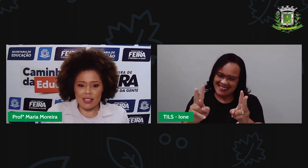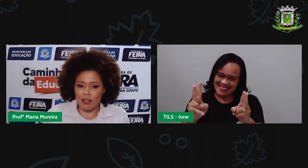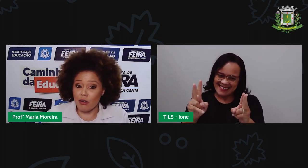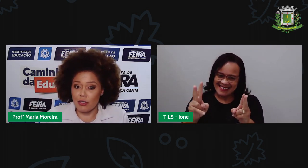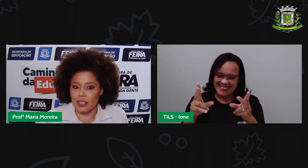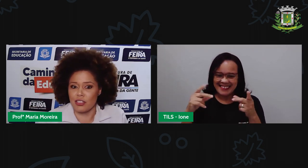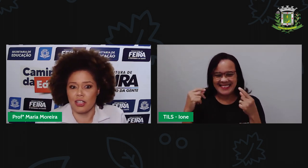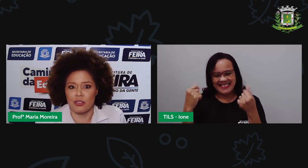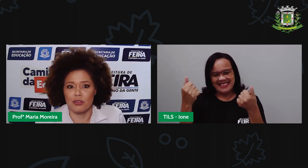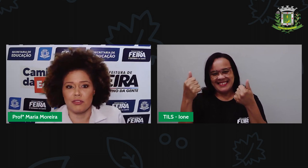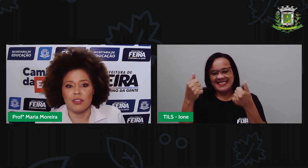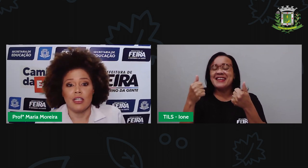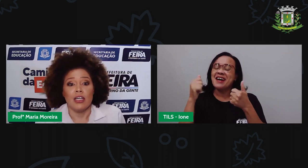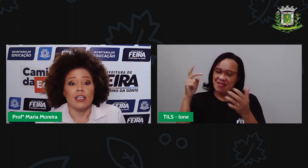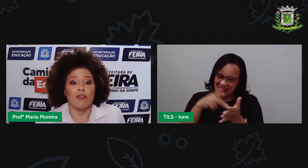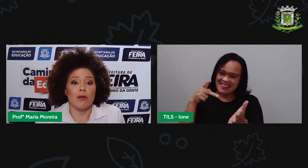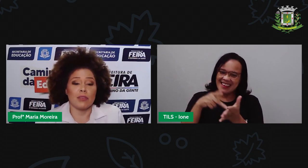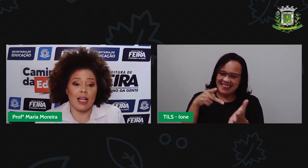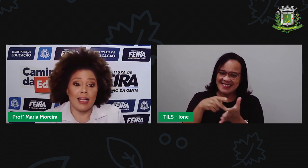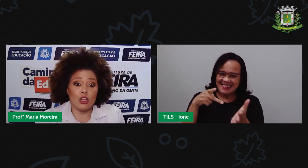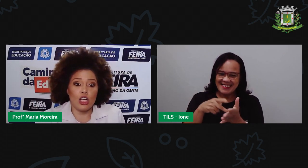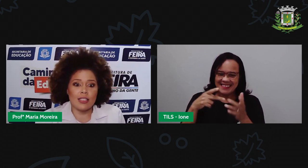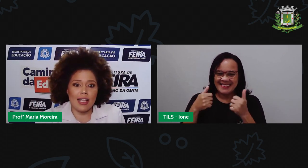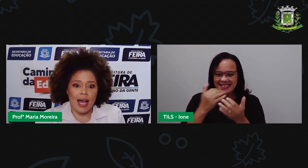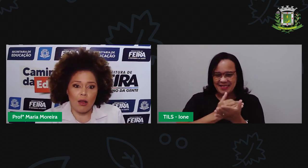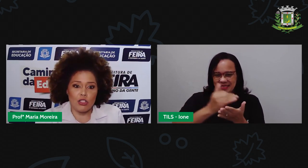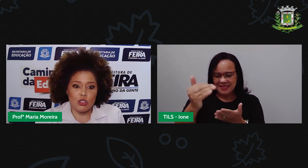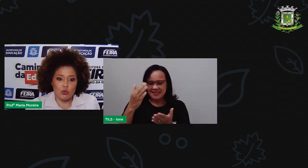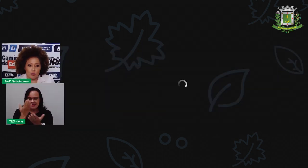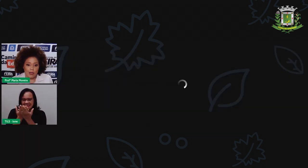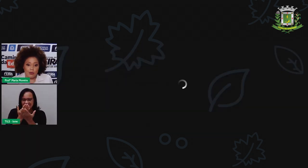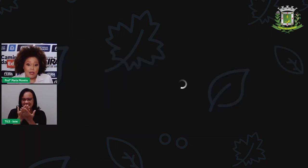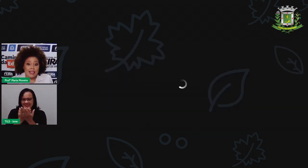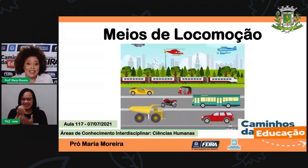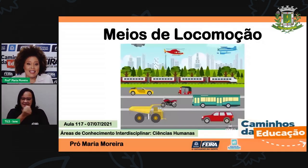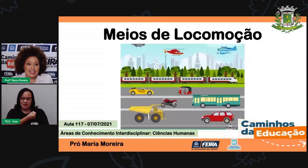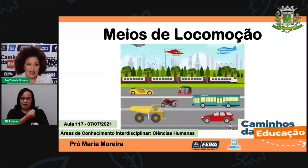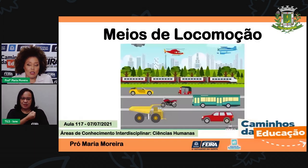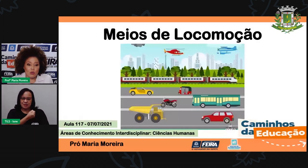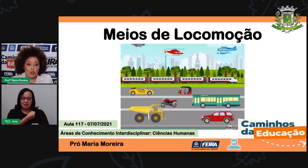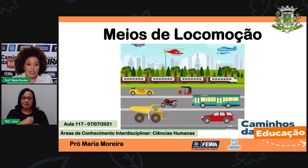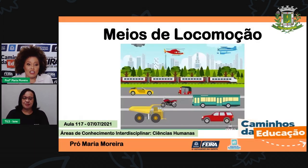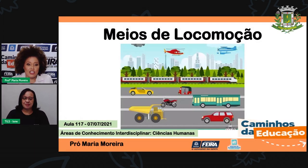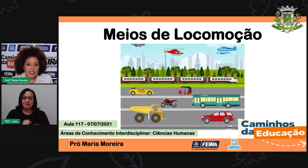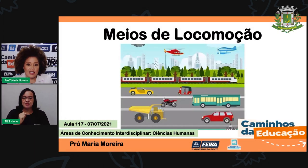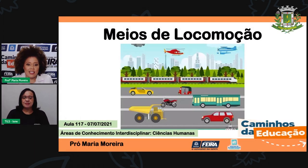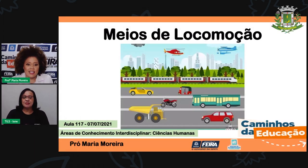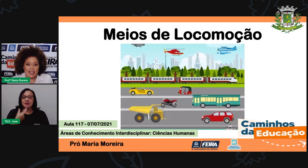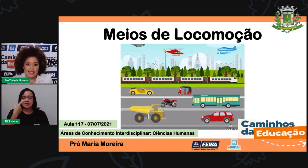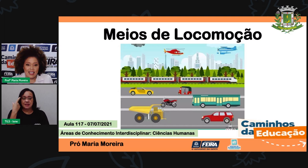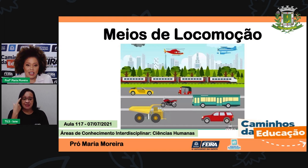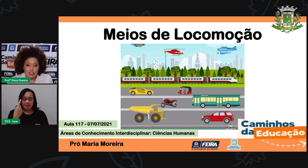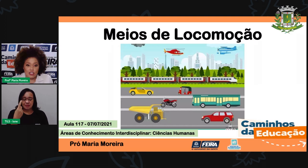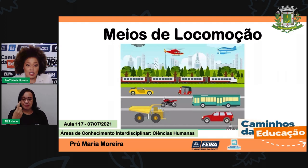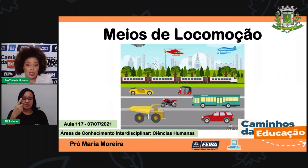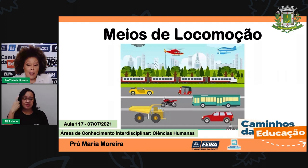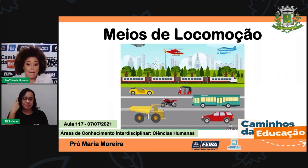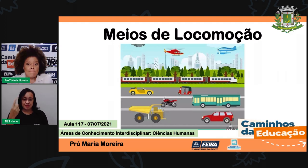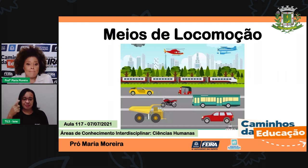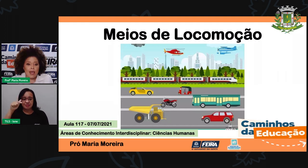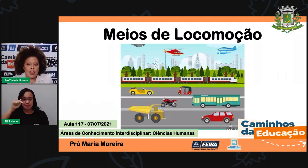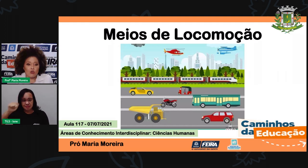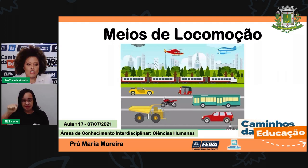Fez assim, ó, Ione aqui já de novo. Então vamos lá, nossa aula de número 117,